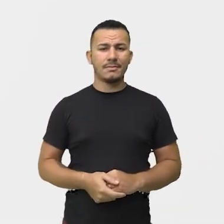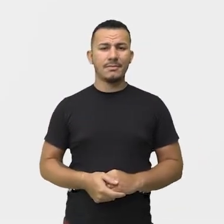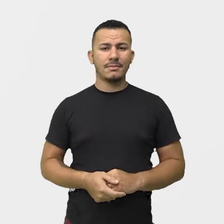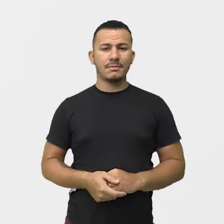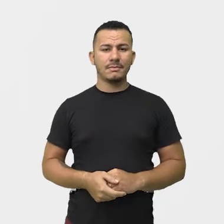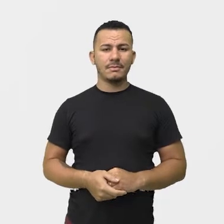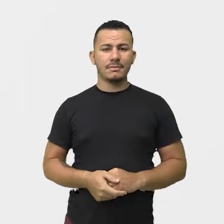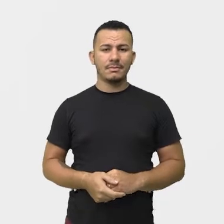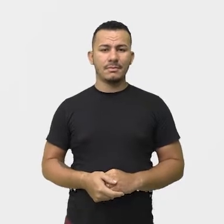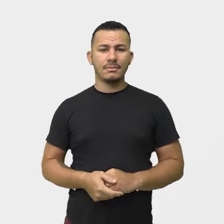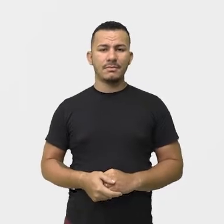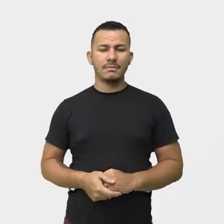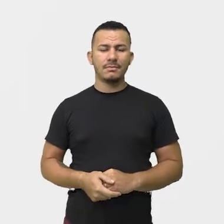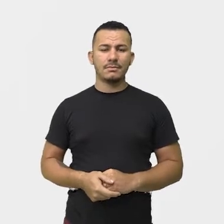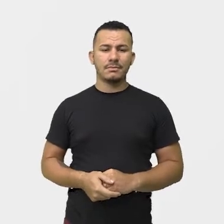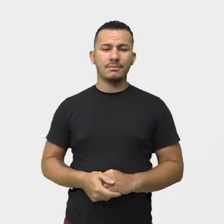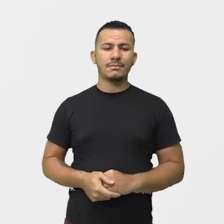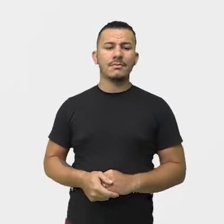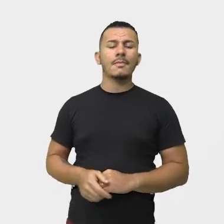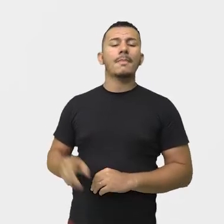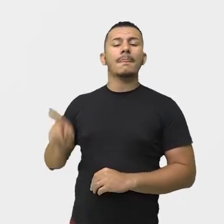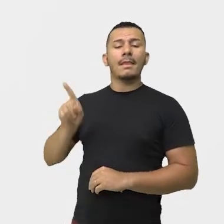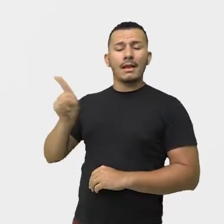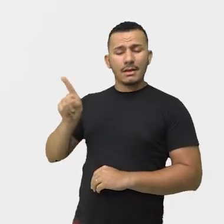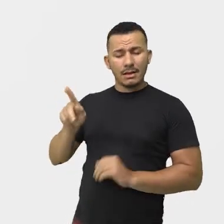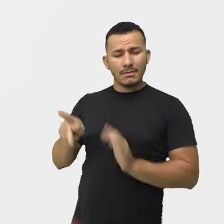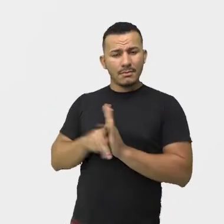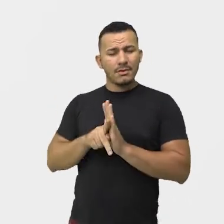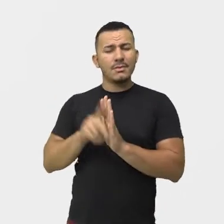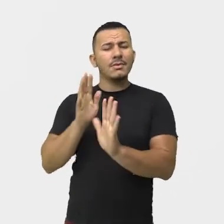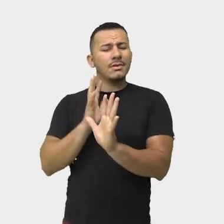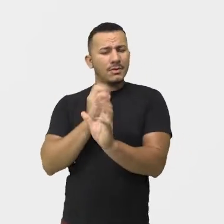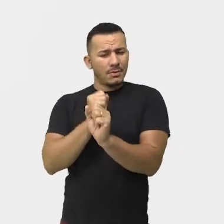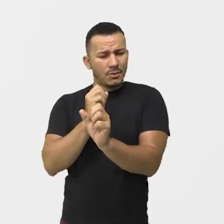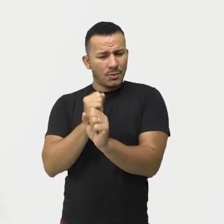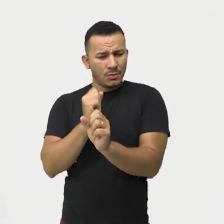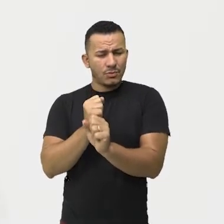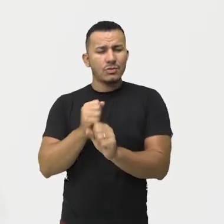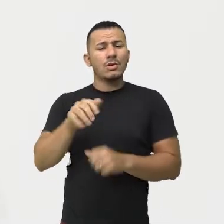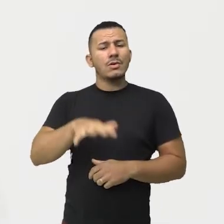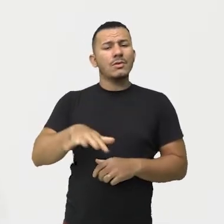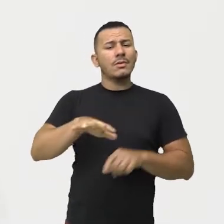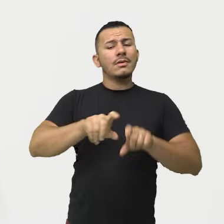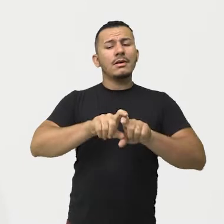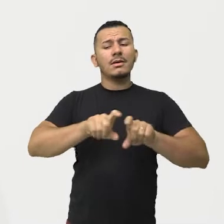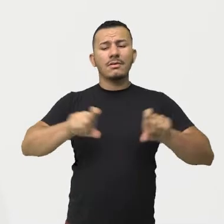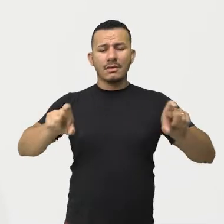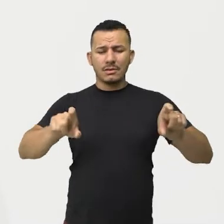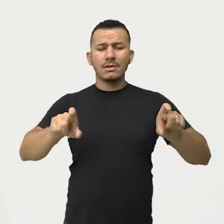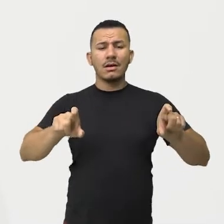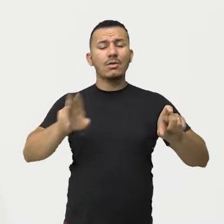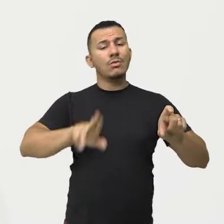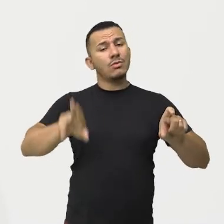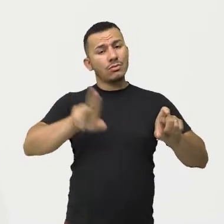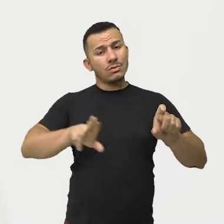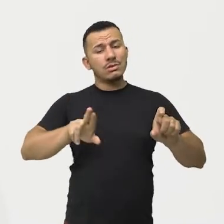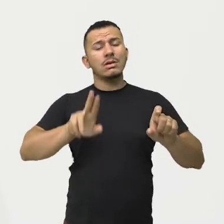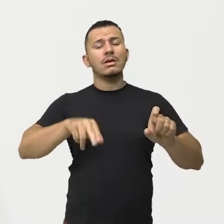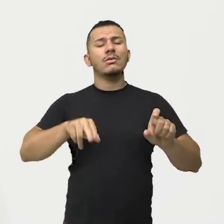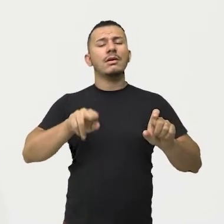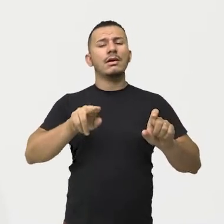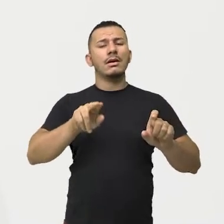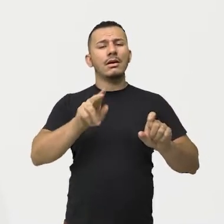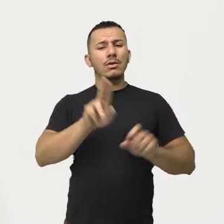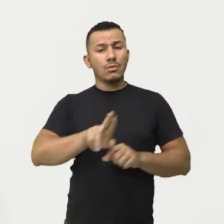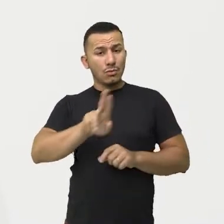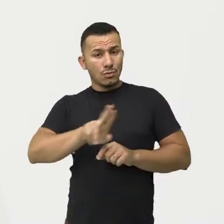resolver. Agora, nós chegamos, então, olha, resolução de equação aplicando